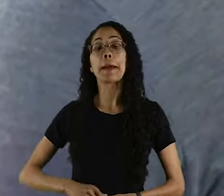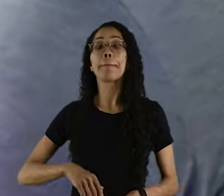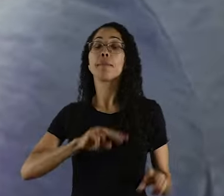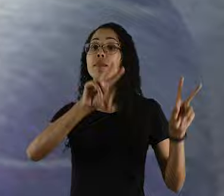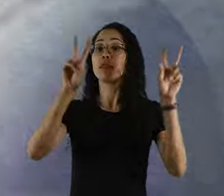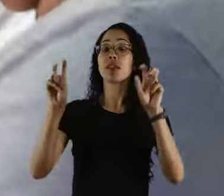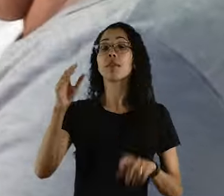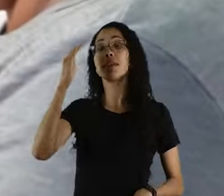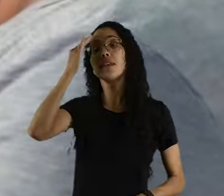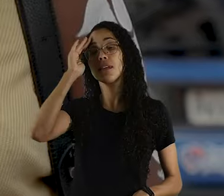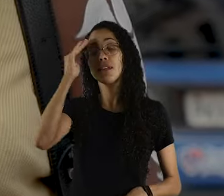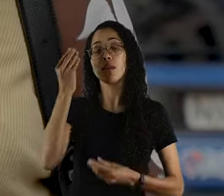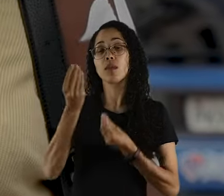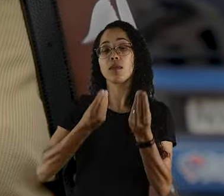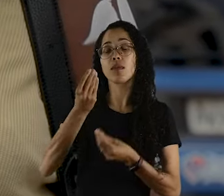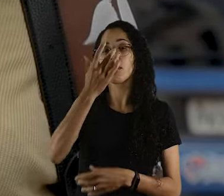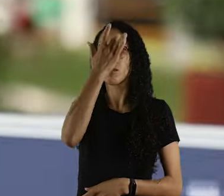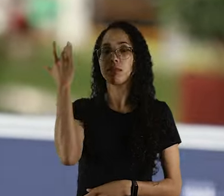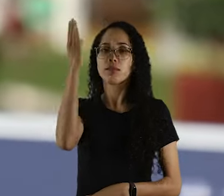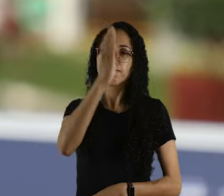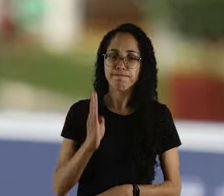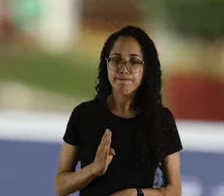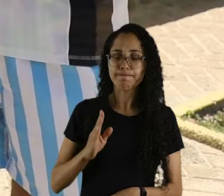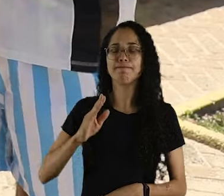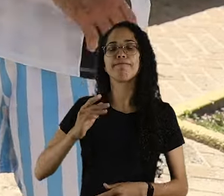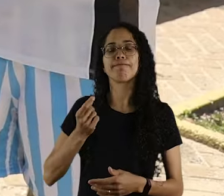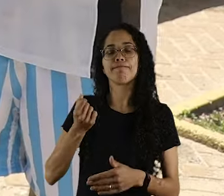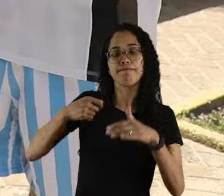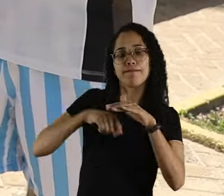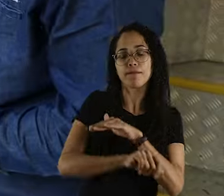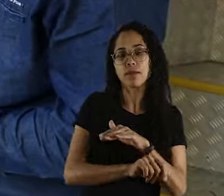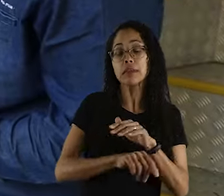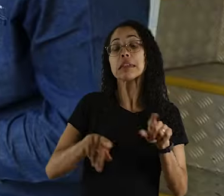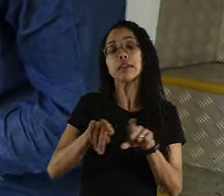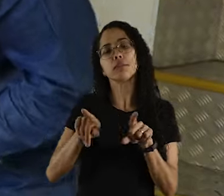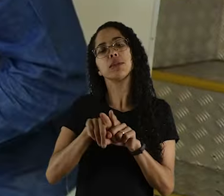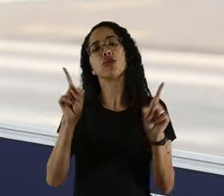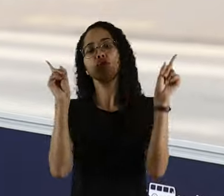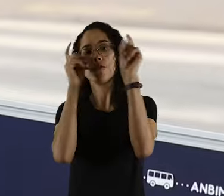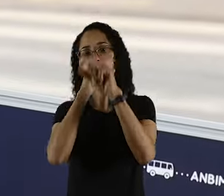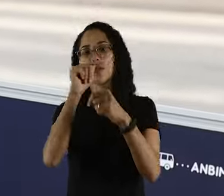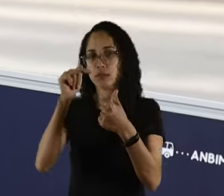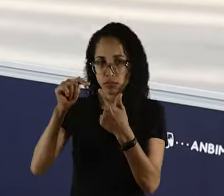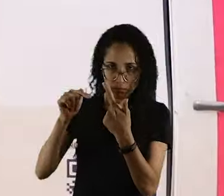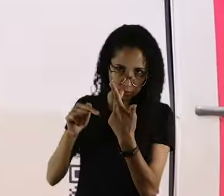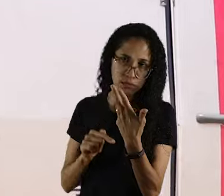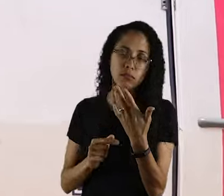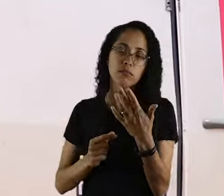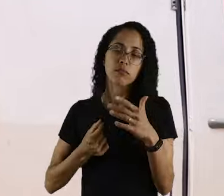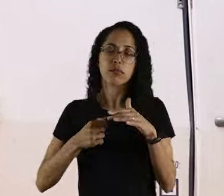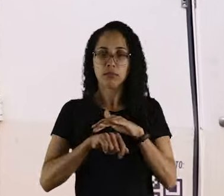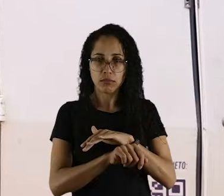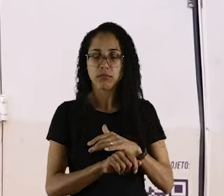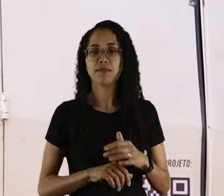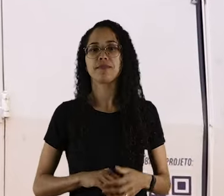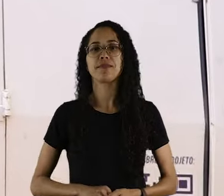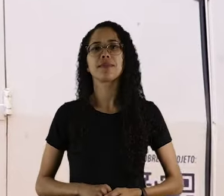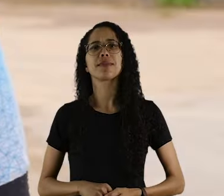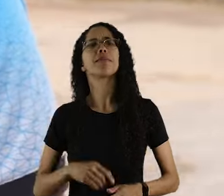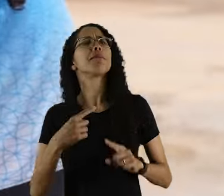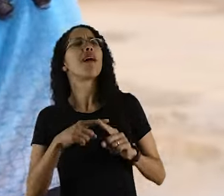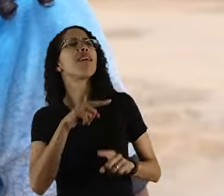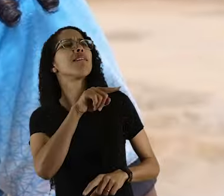entender como o brasileiro investe o din-din e quais são as dificuldades dessa jornada do investidor. É pra que isso,